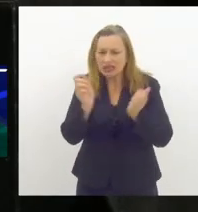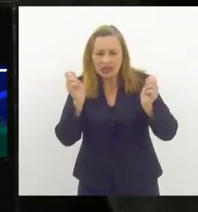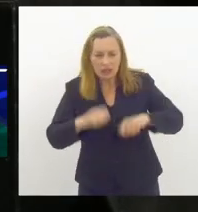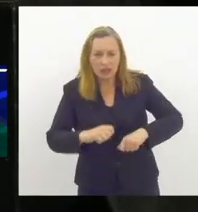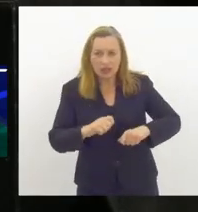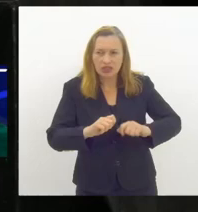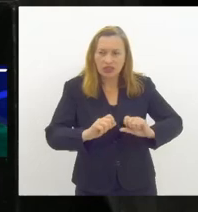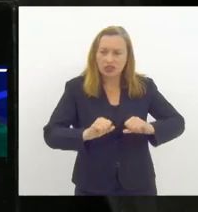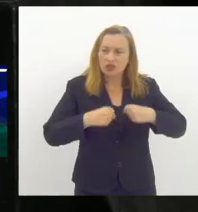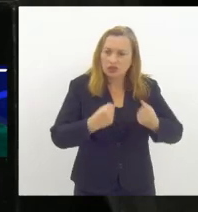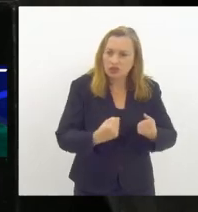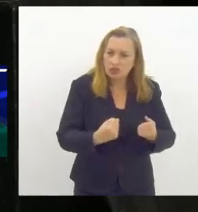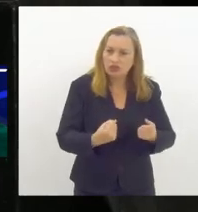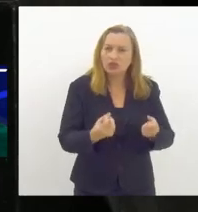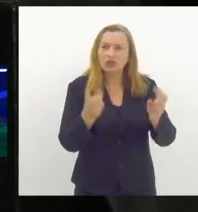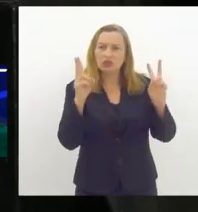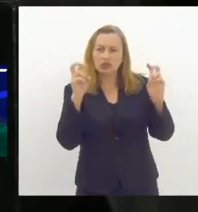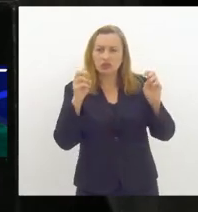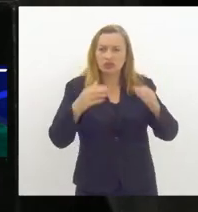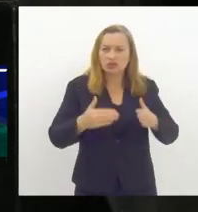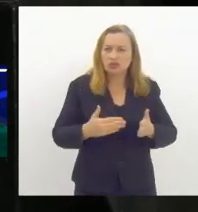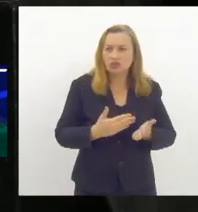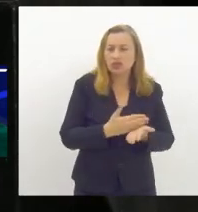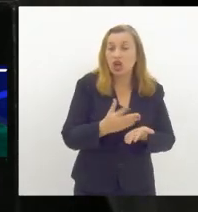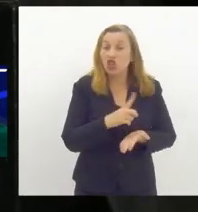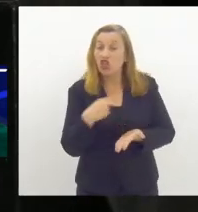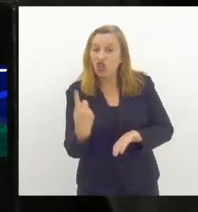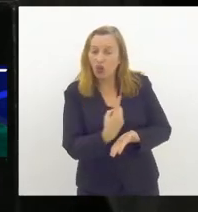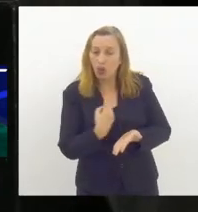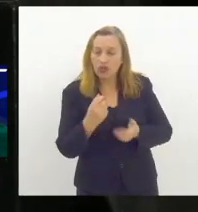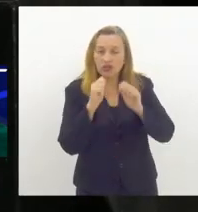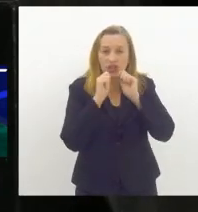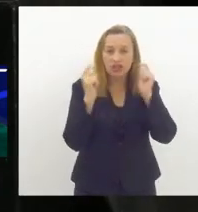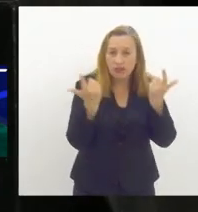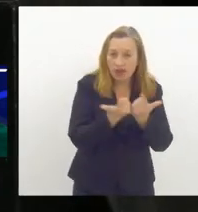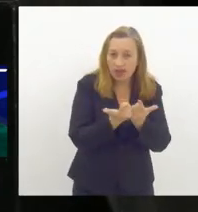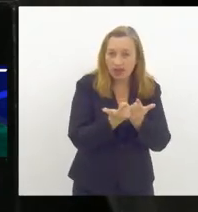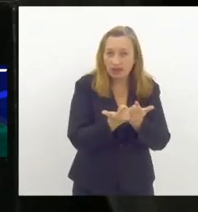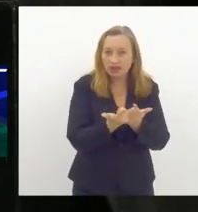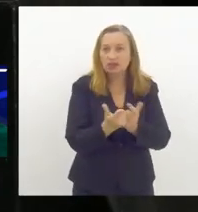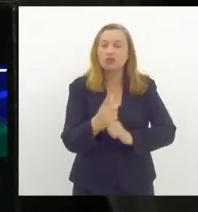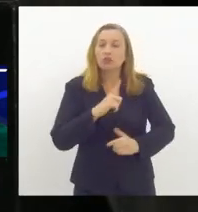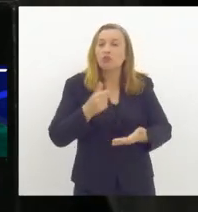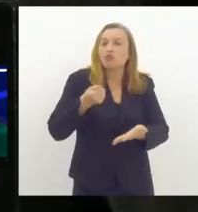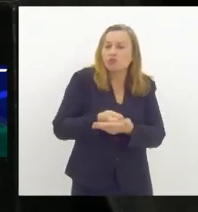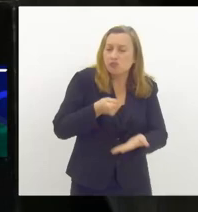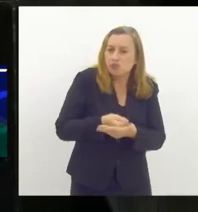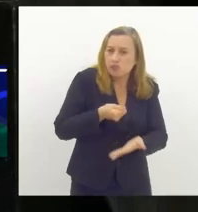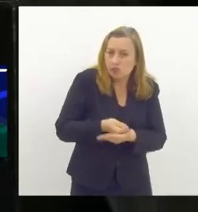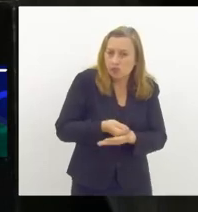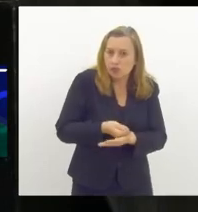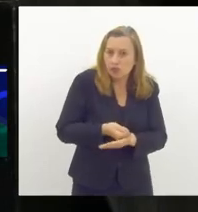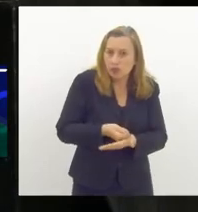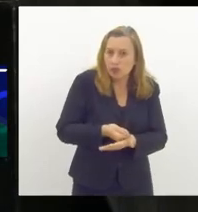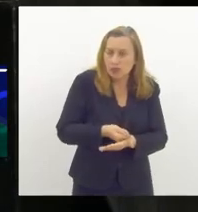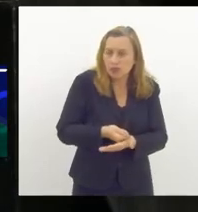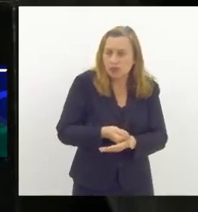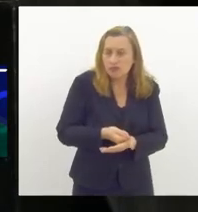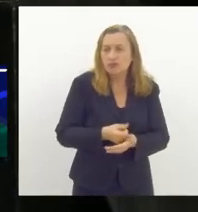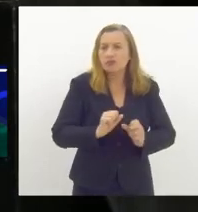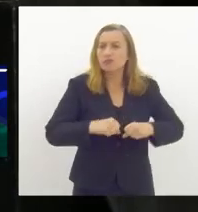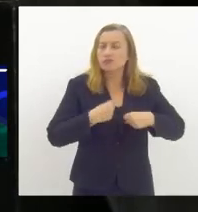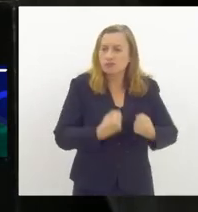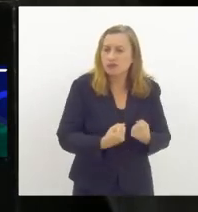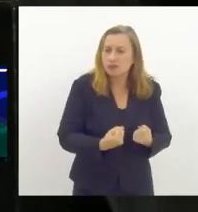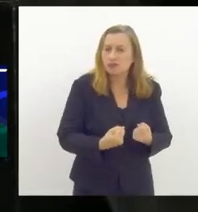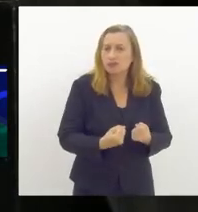se debruçar sobre essa iniciativa nós na Assembleia Legislativa temos cobrado e está impulso a partir dos